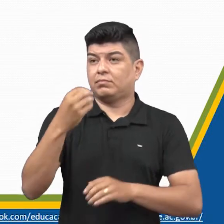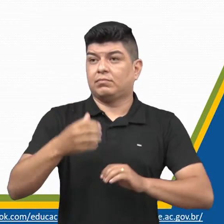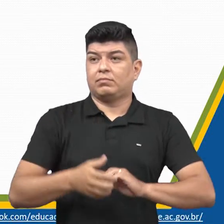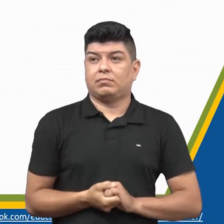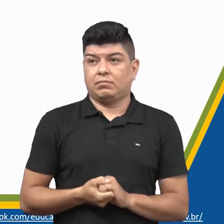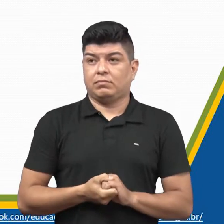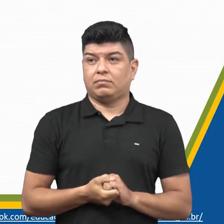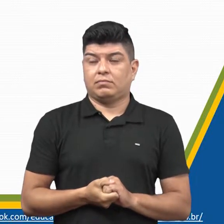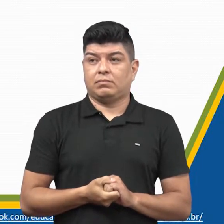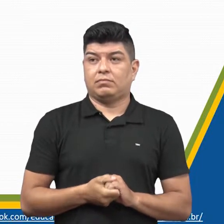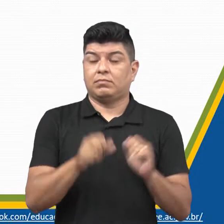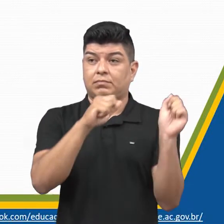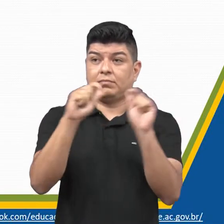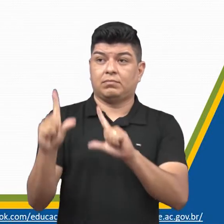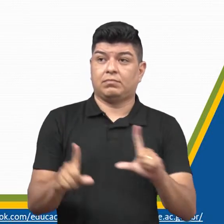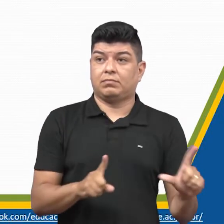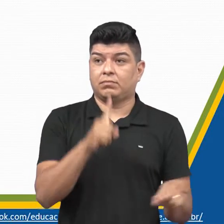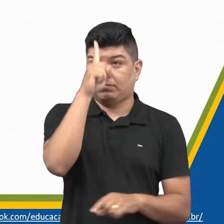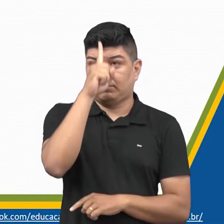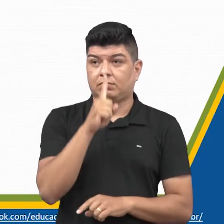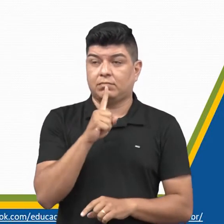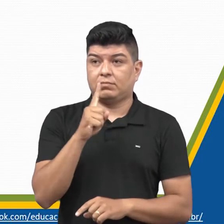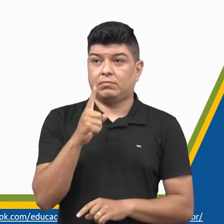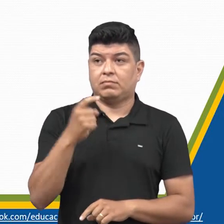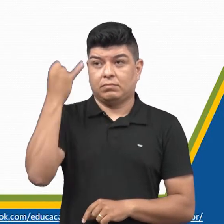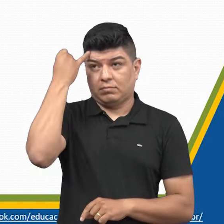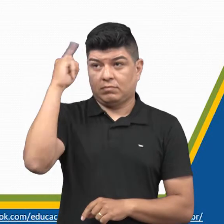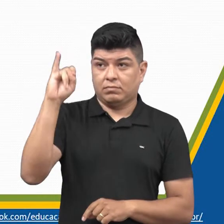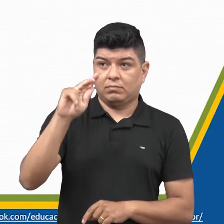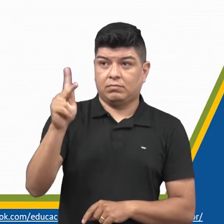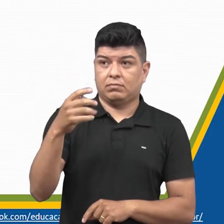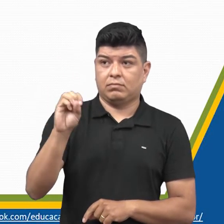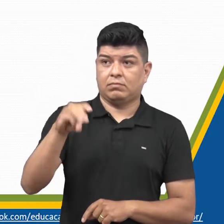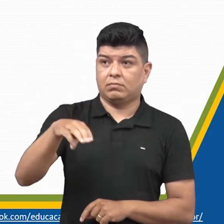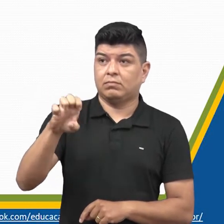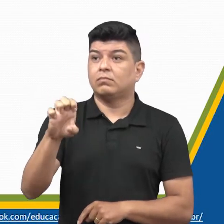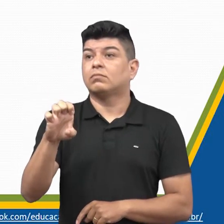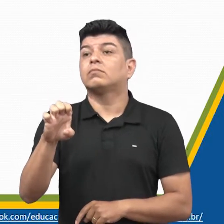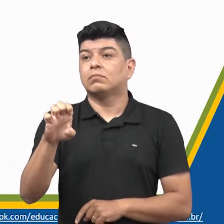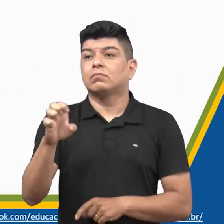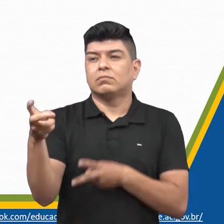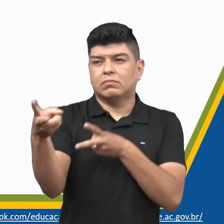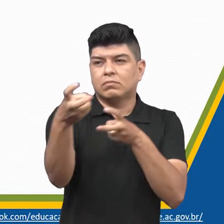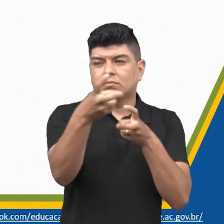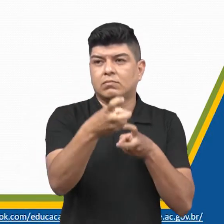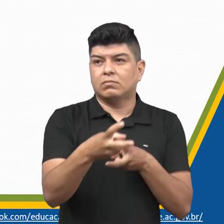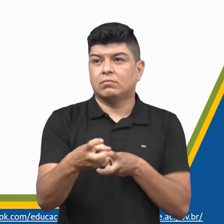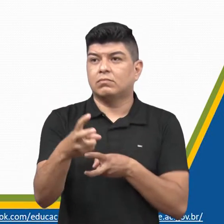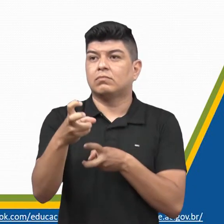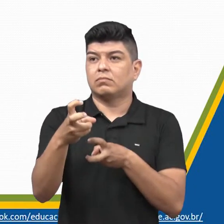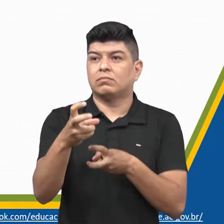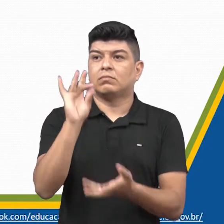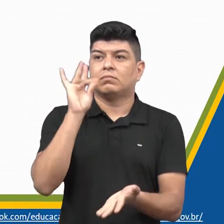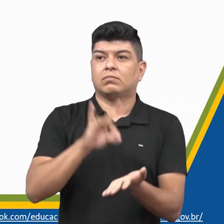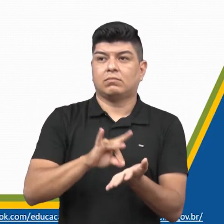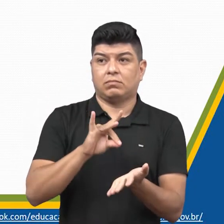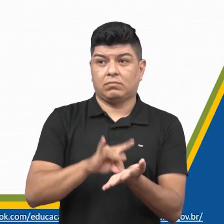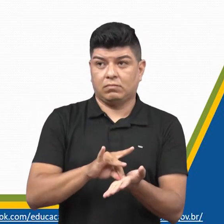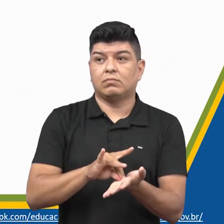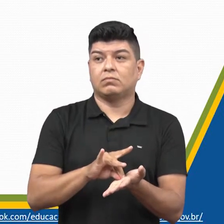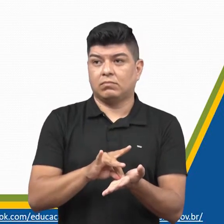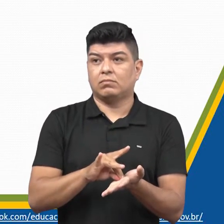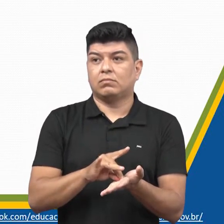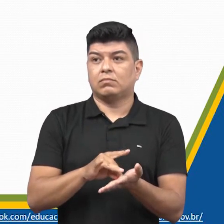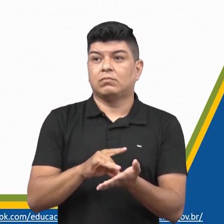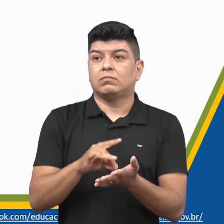Agora, as nossas impressões, segundo as ideias de David Hume, seriam as percepções originárias, né? São